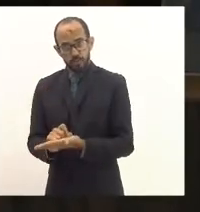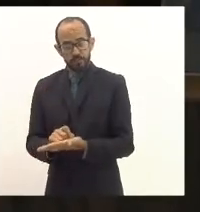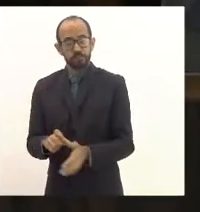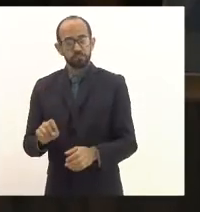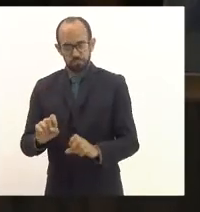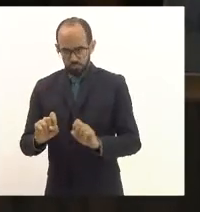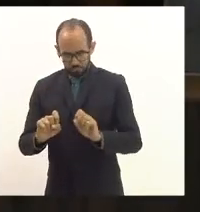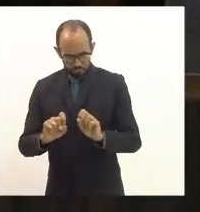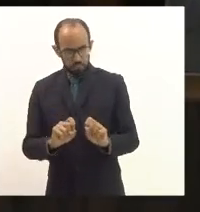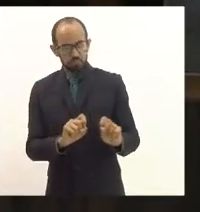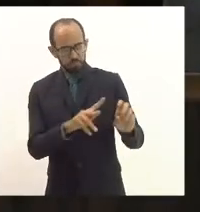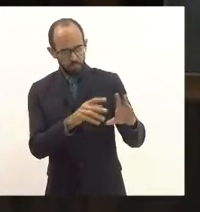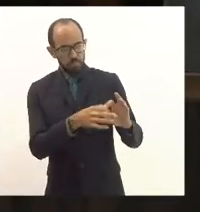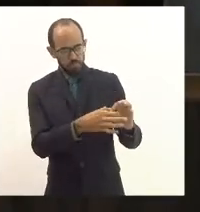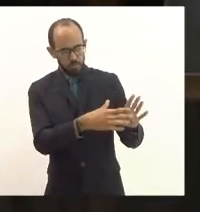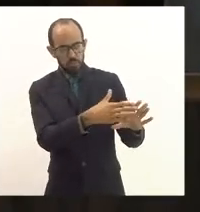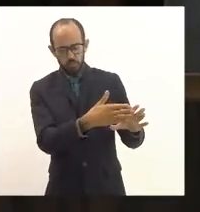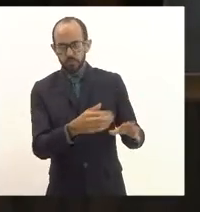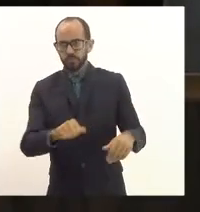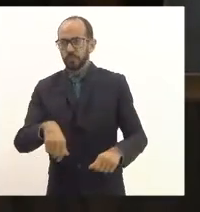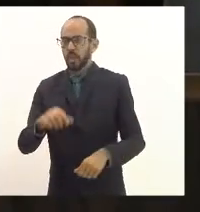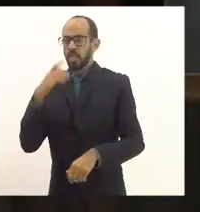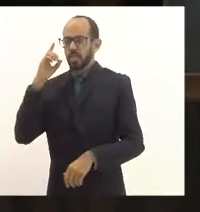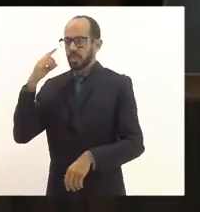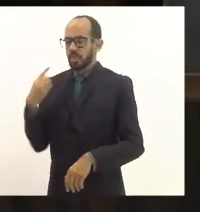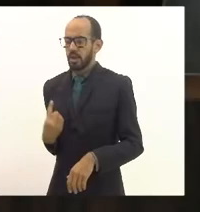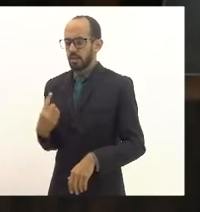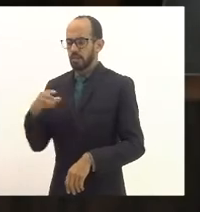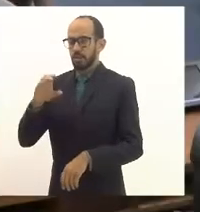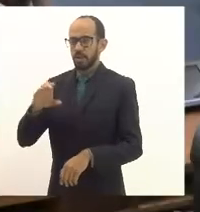dos Direitos Humanos, deputada Dani Monteiro.